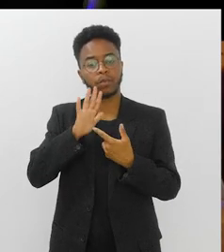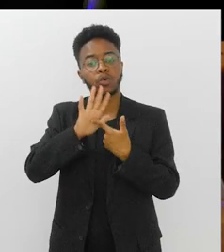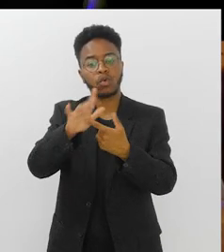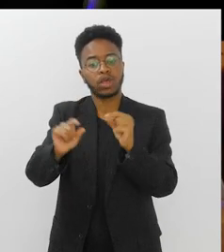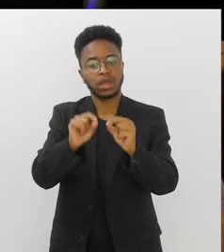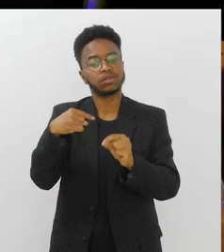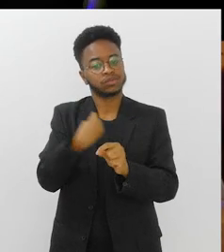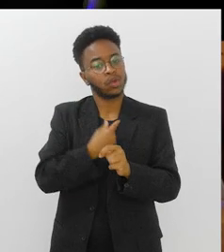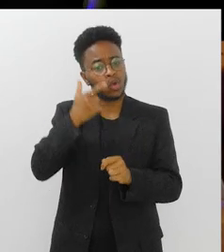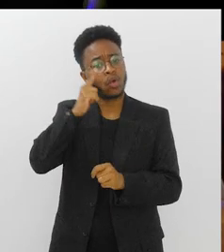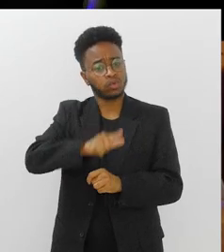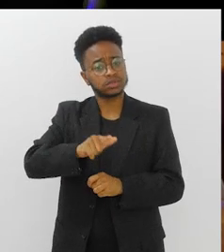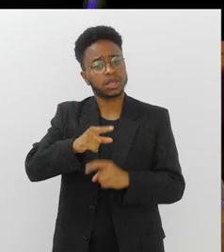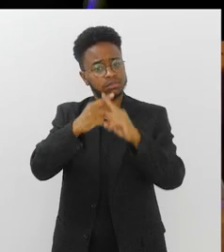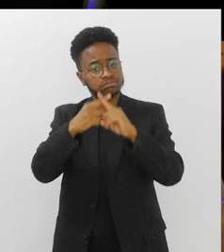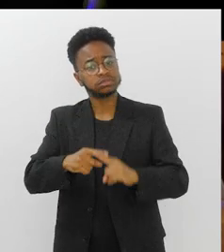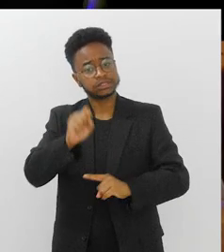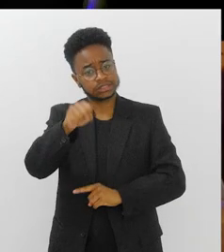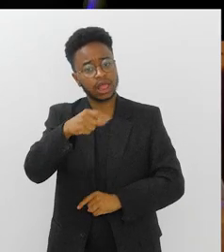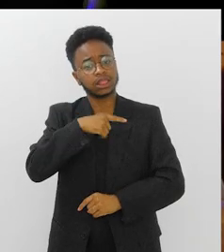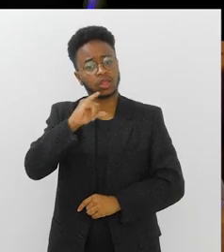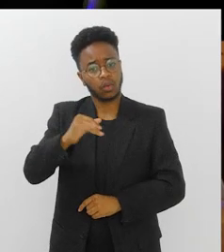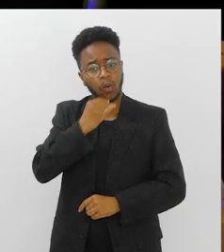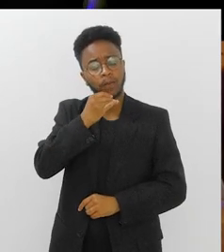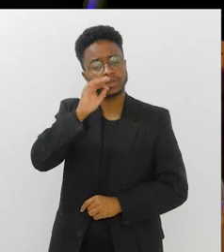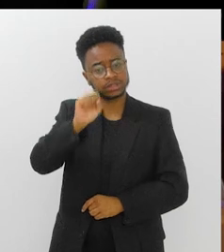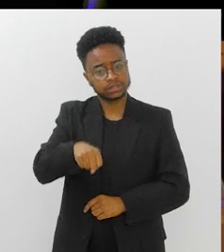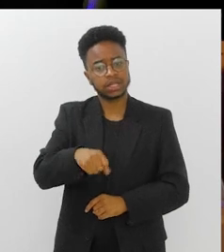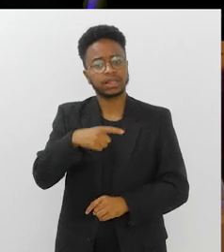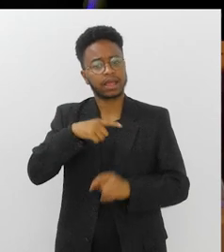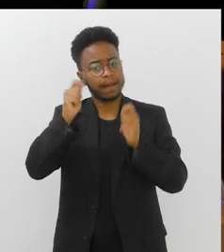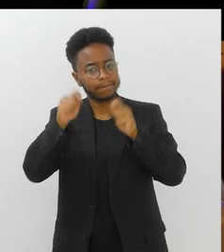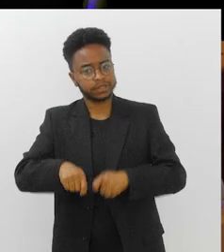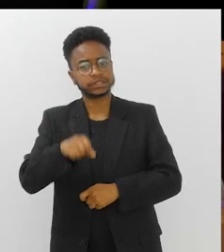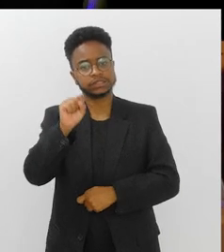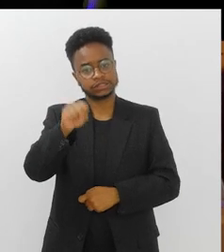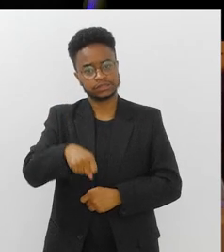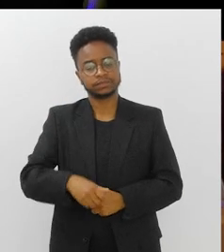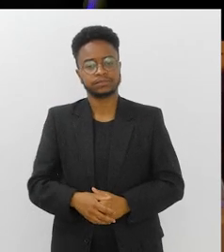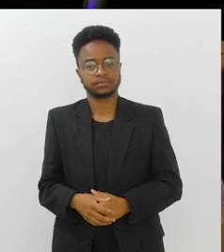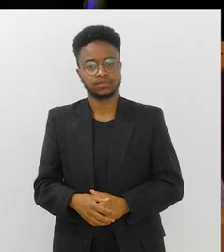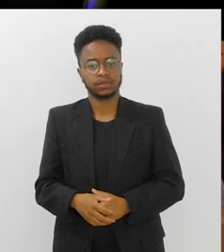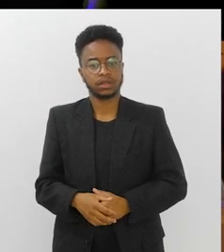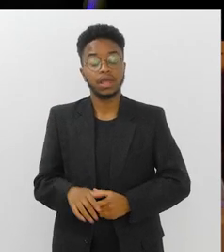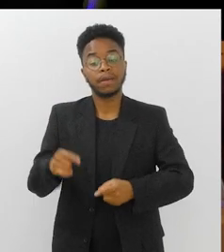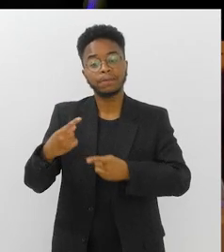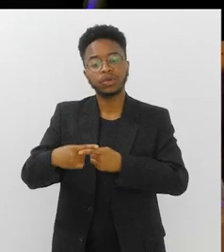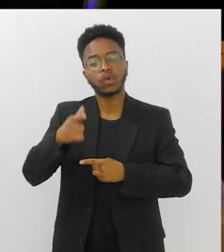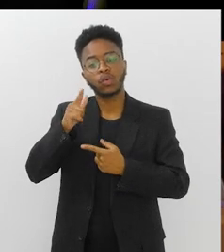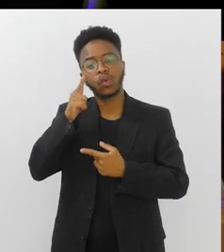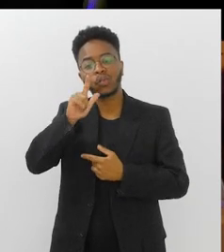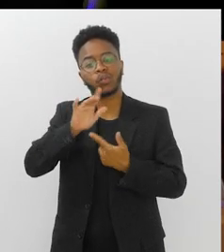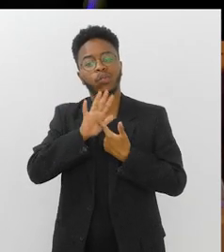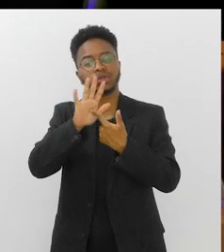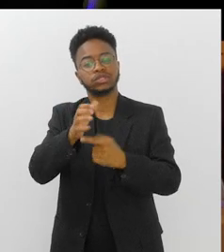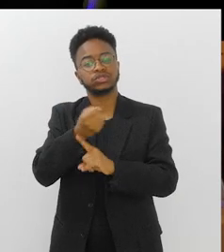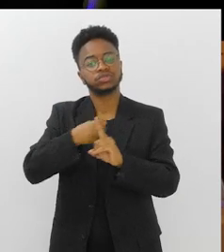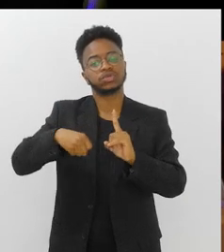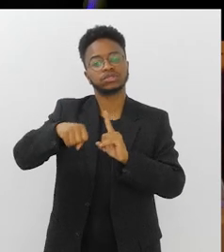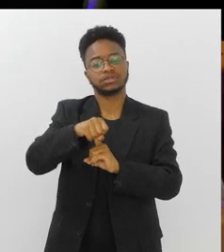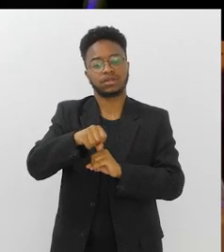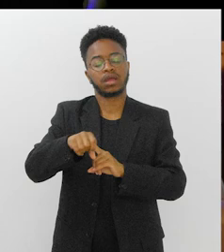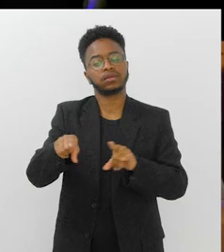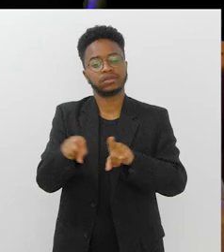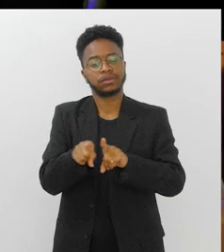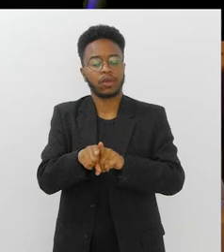pode jogar bola de que a gente tem a oportunidade que a gente tem capacidade para aquilo de poder mostrar pra sociedade né